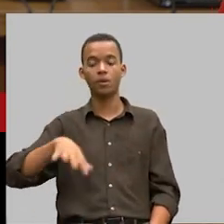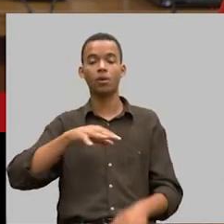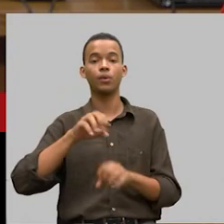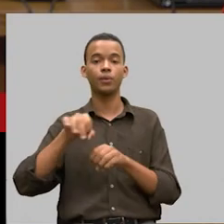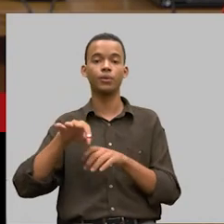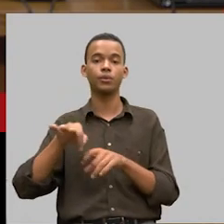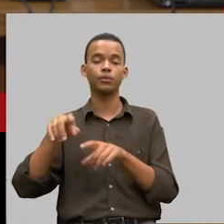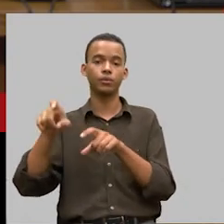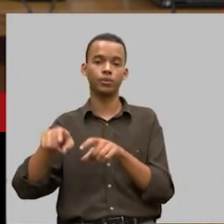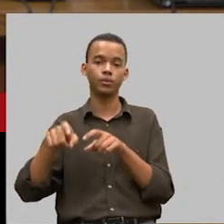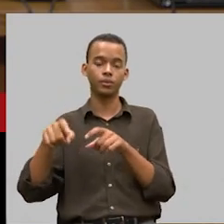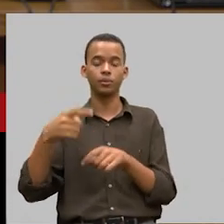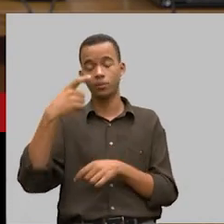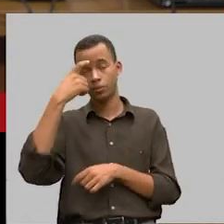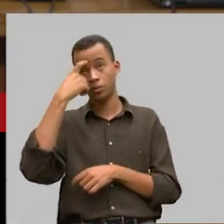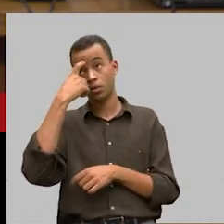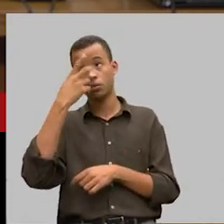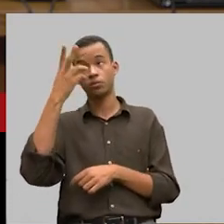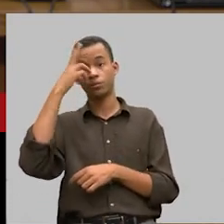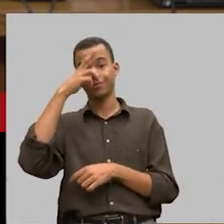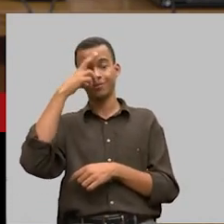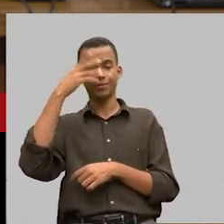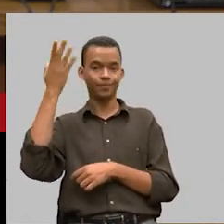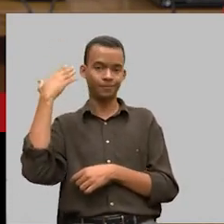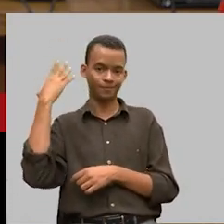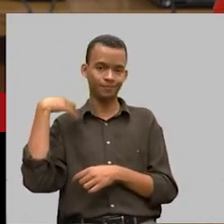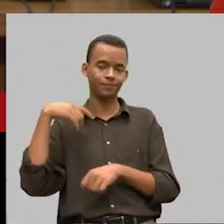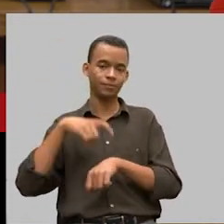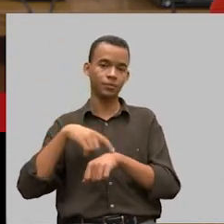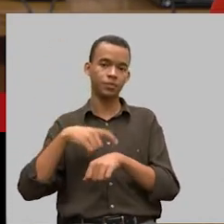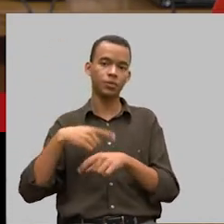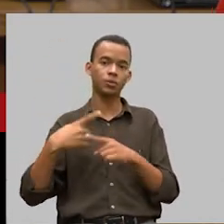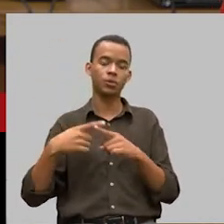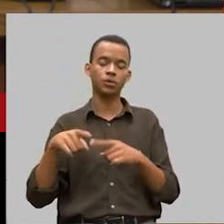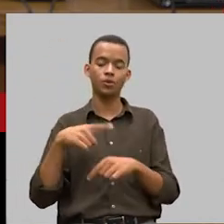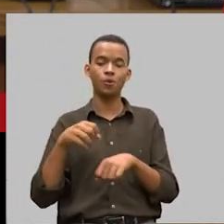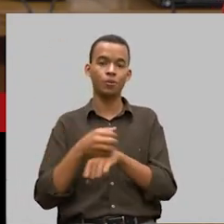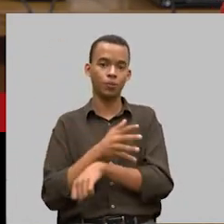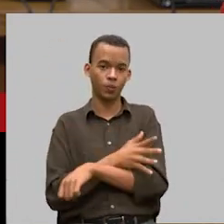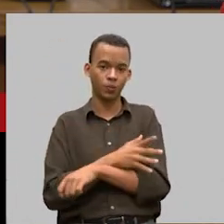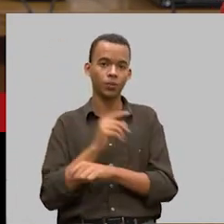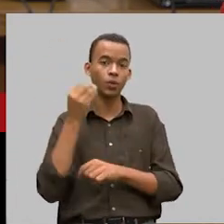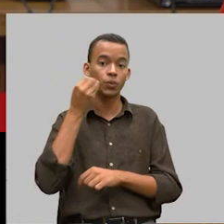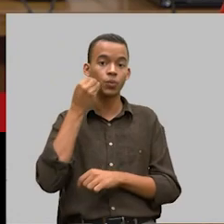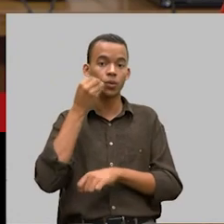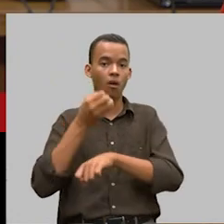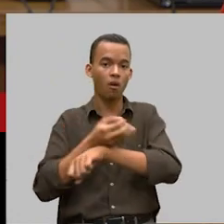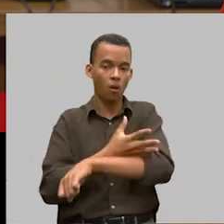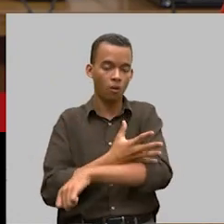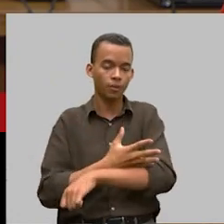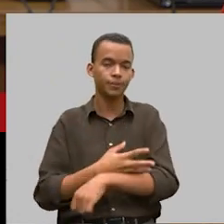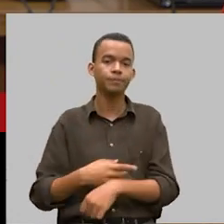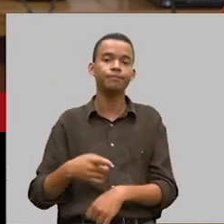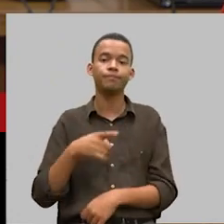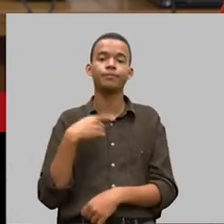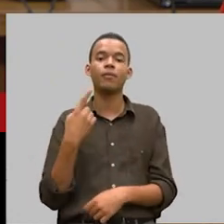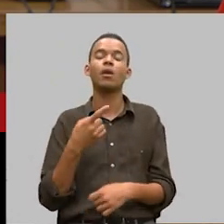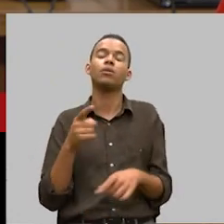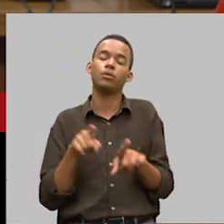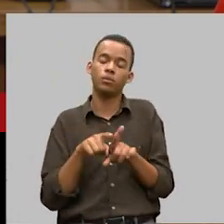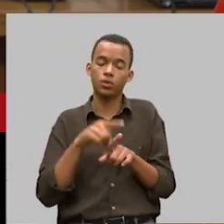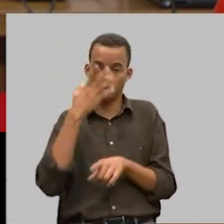um espaço tempo a uma experiência que muito nos emociona e que nos é e que nos é muito